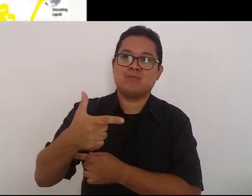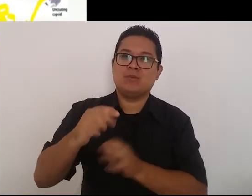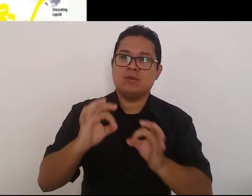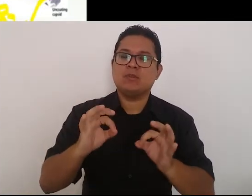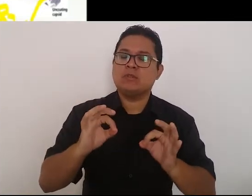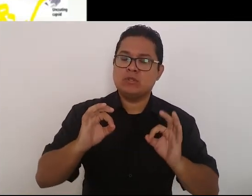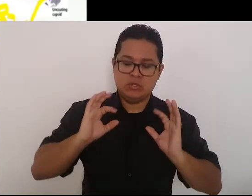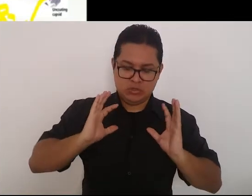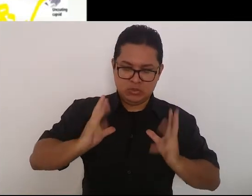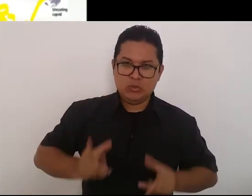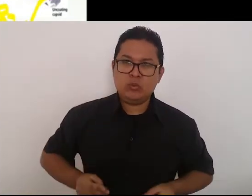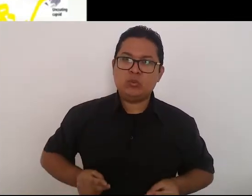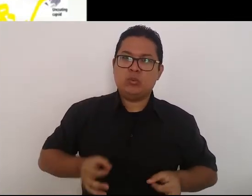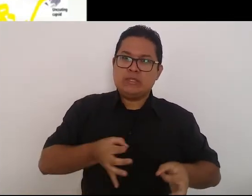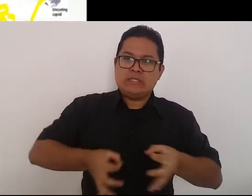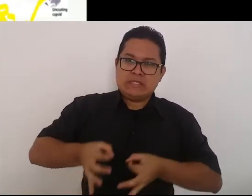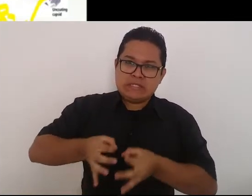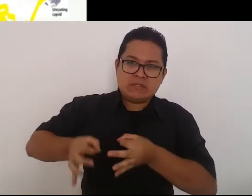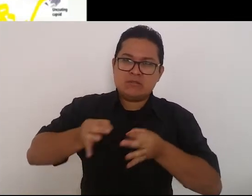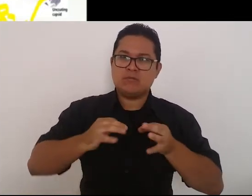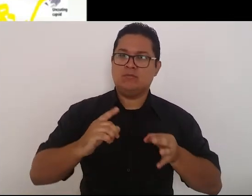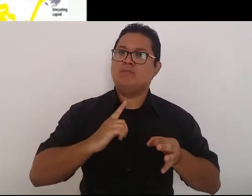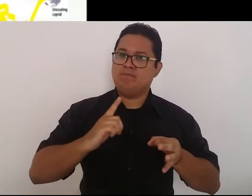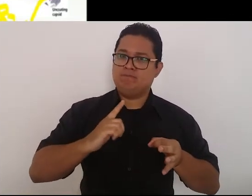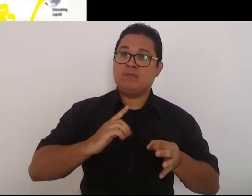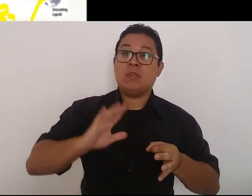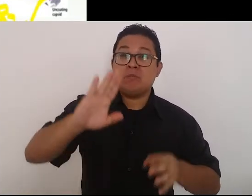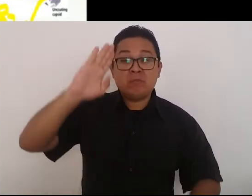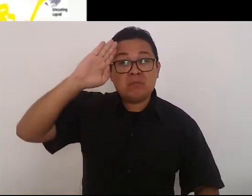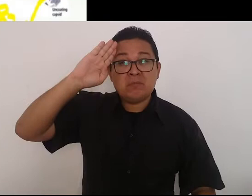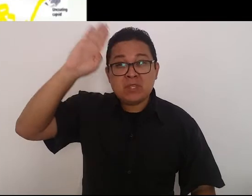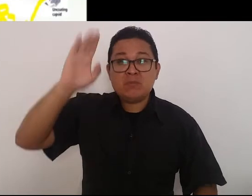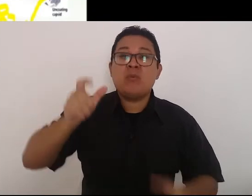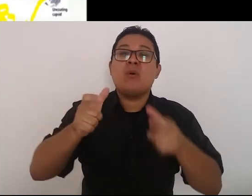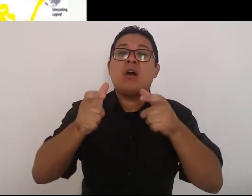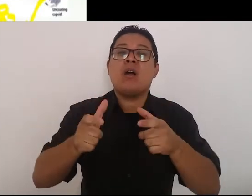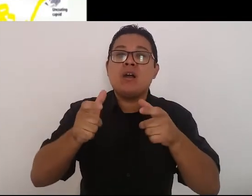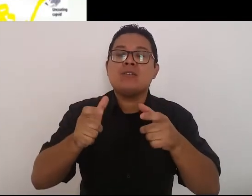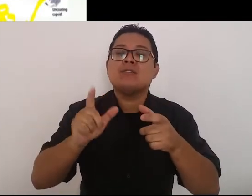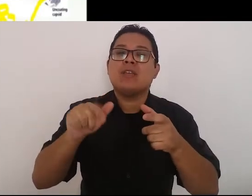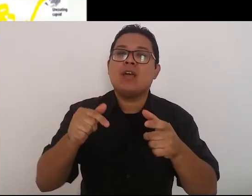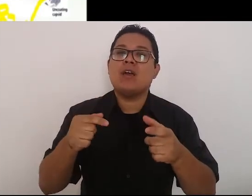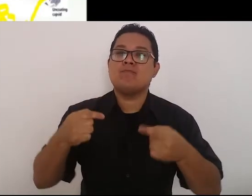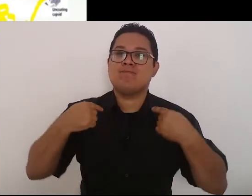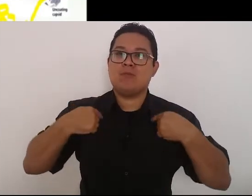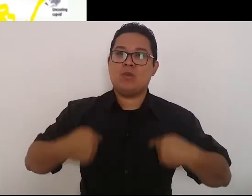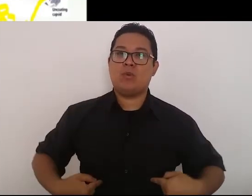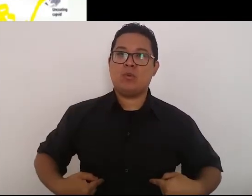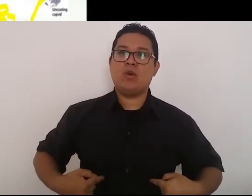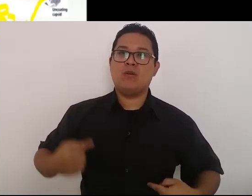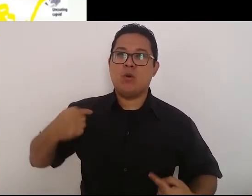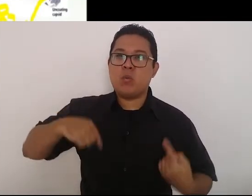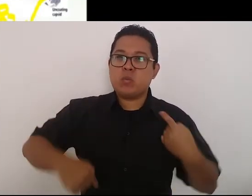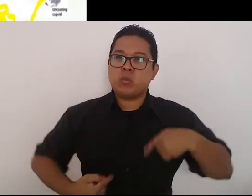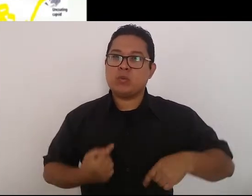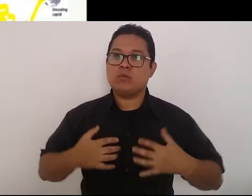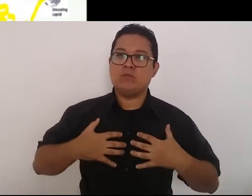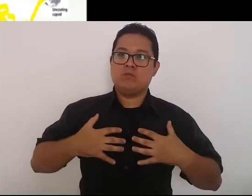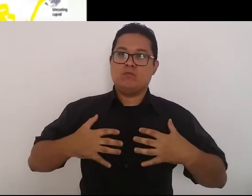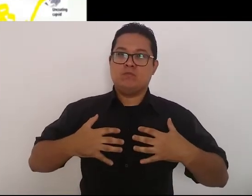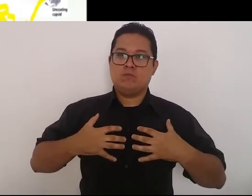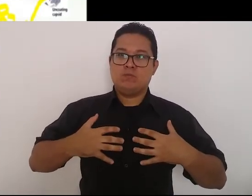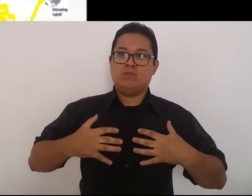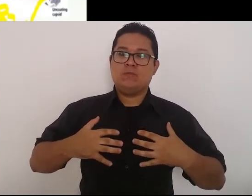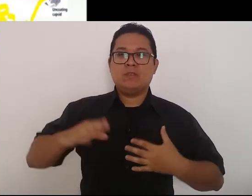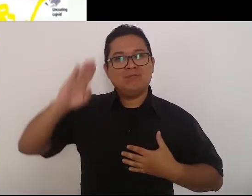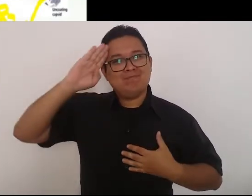ela é mais preponderante no sistema respiratório, tá? Então, já